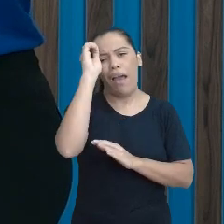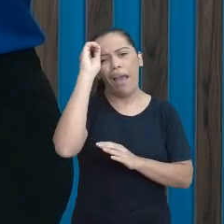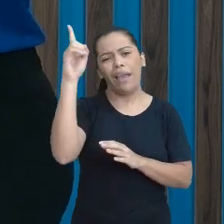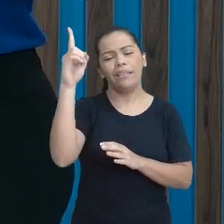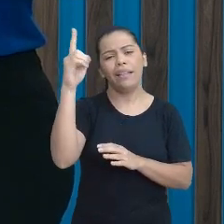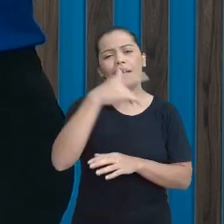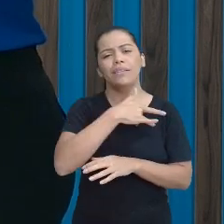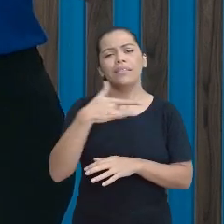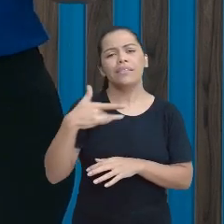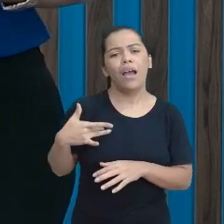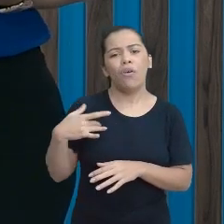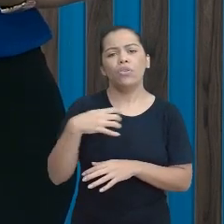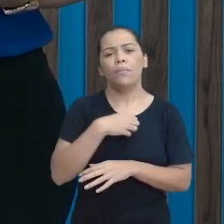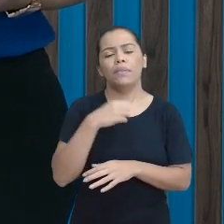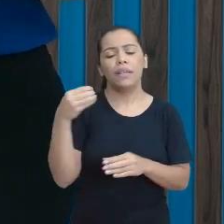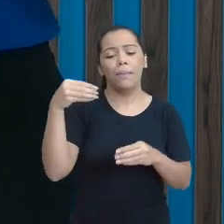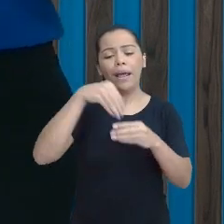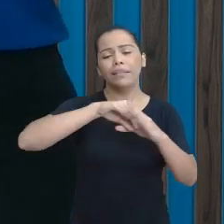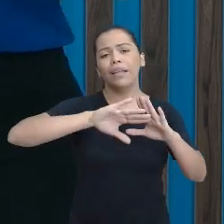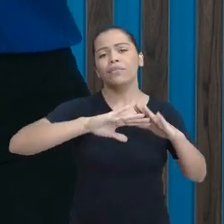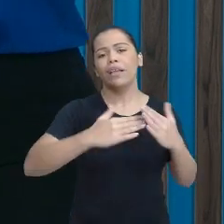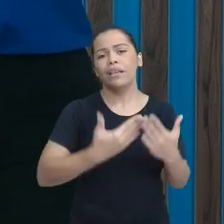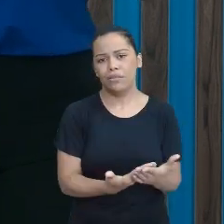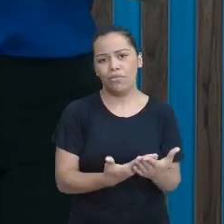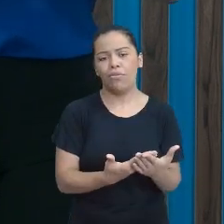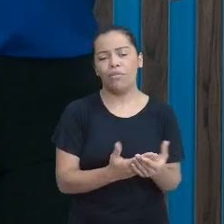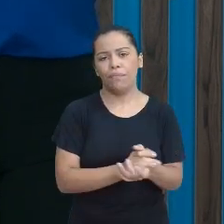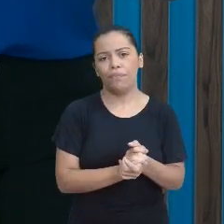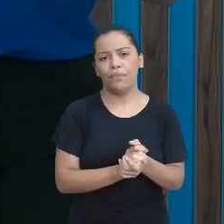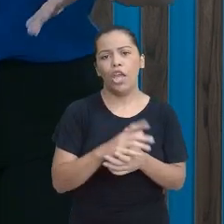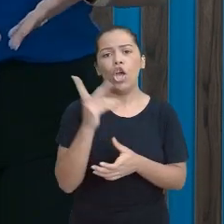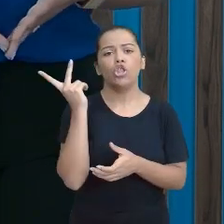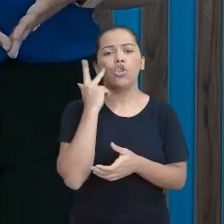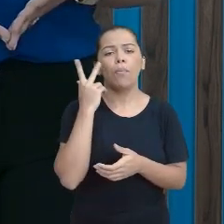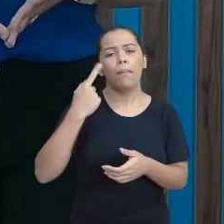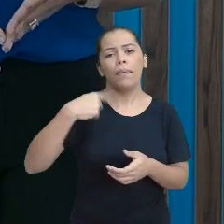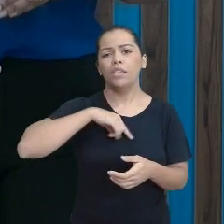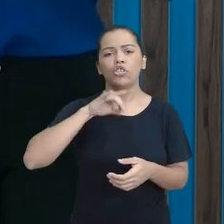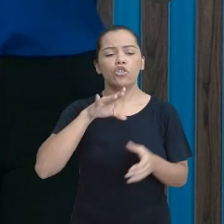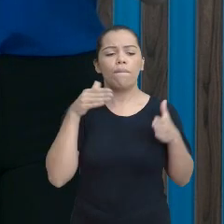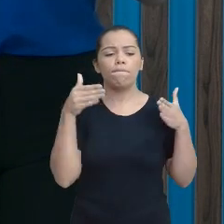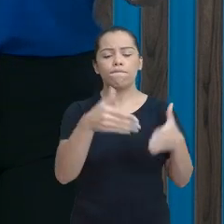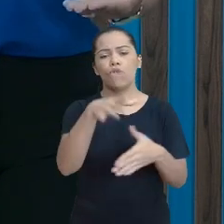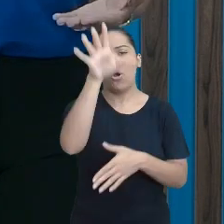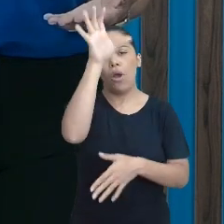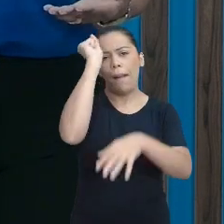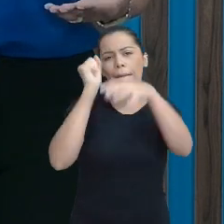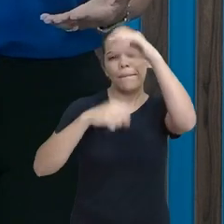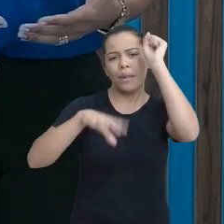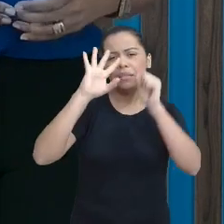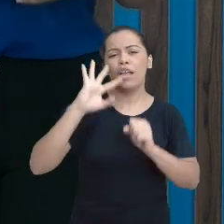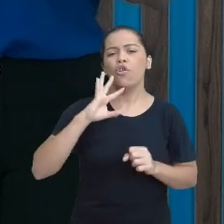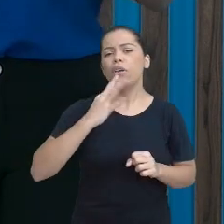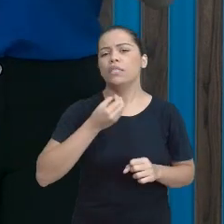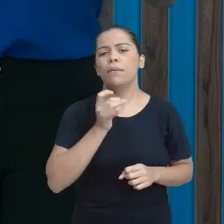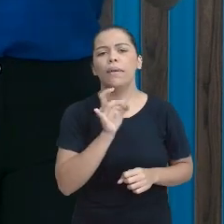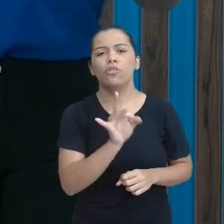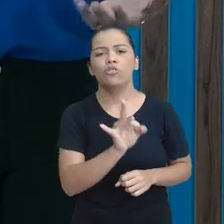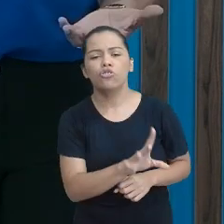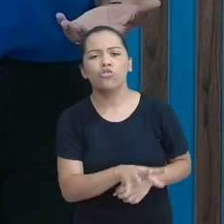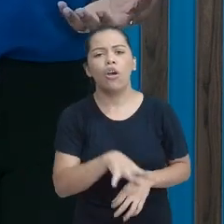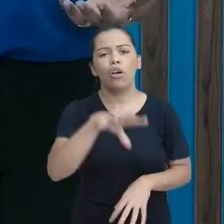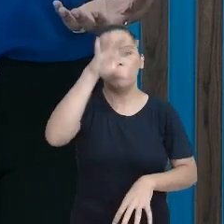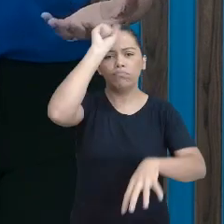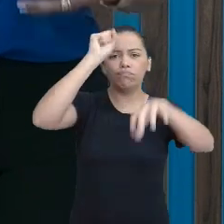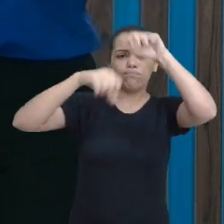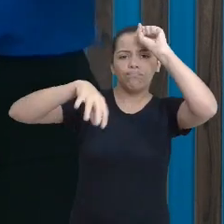de bem-estar para esses ambientes. Geralmente a gente foca na aprendizagem, no ganho de conhecimento, na aquisição